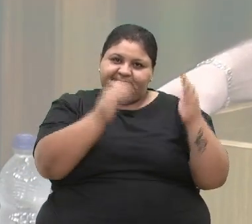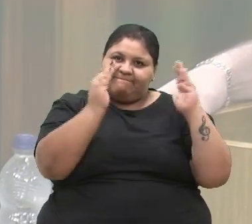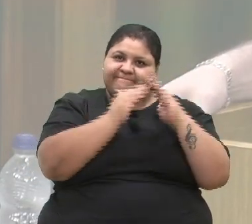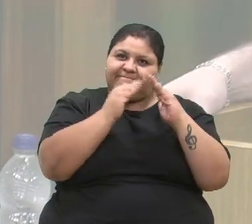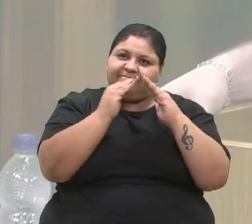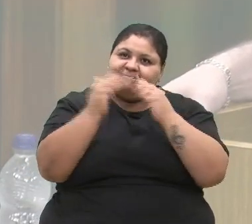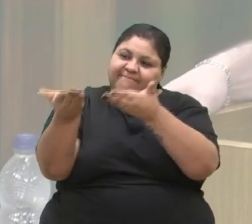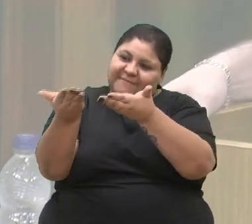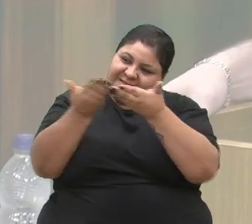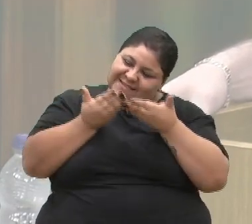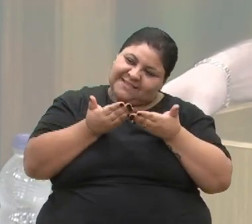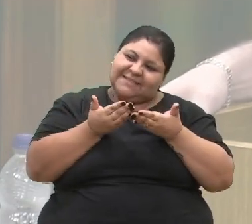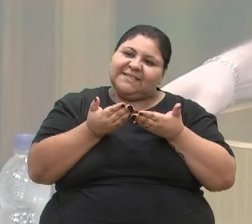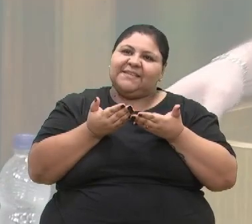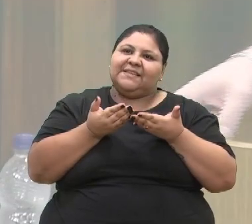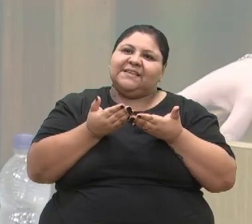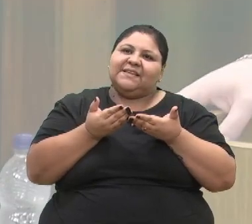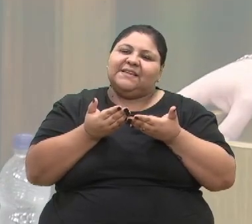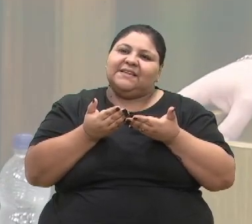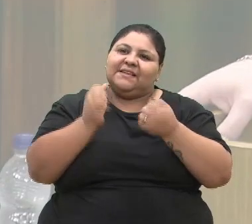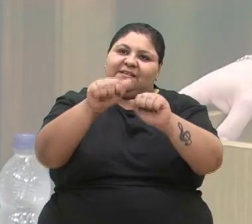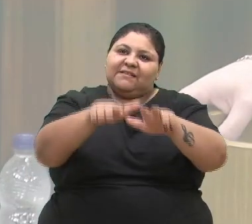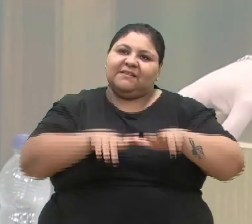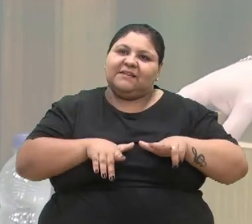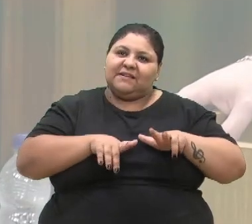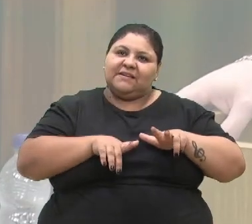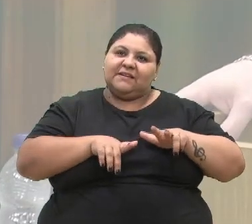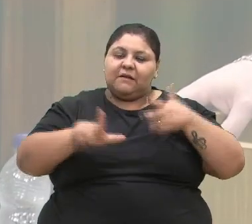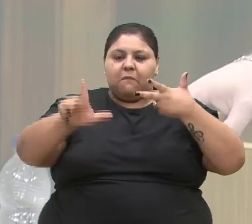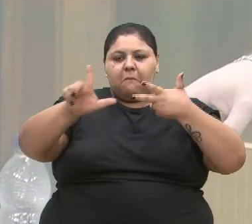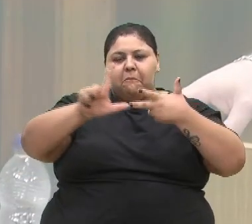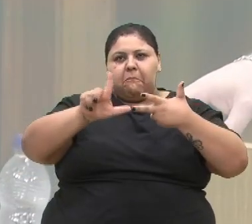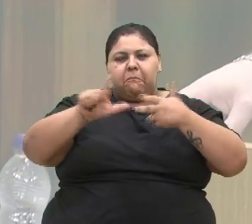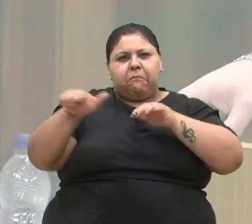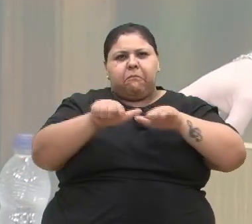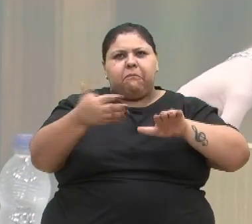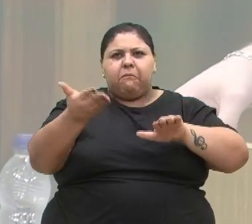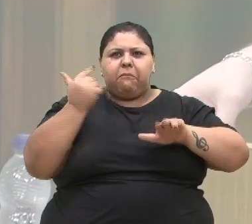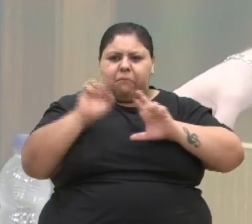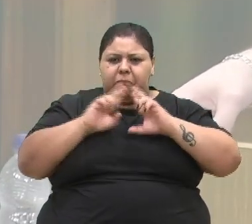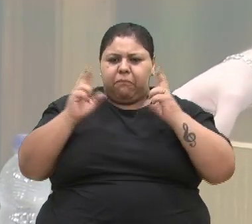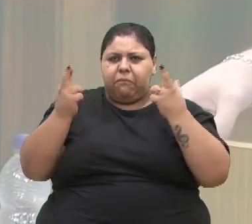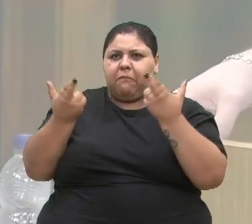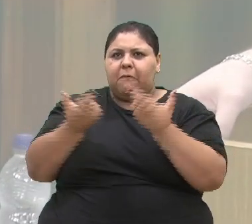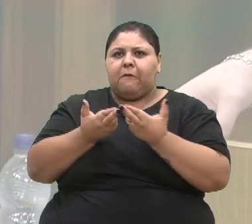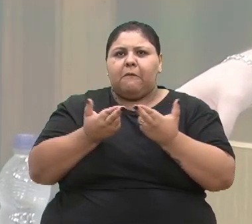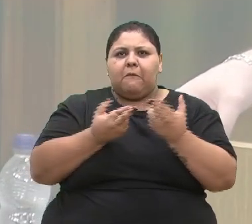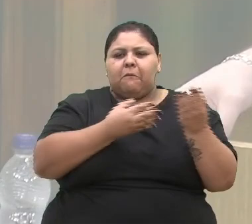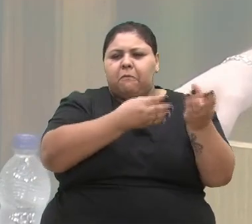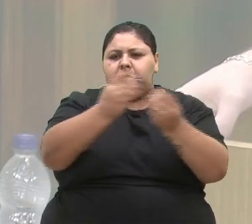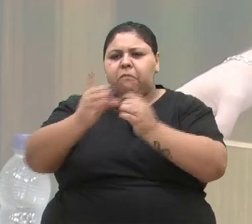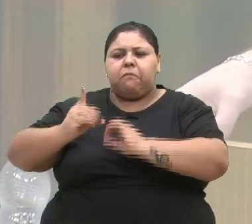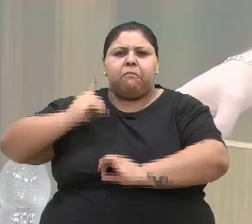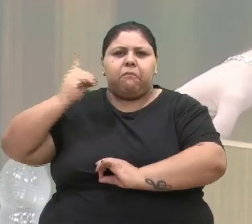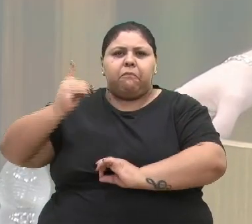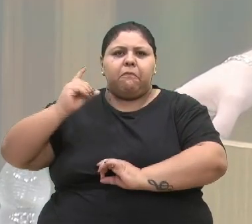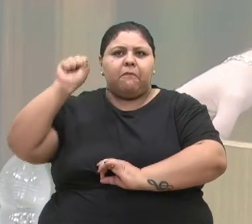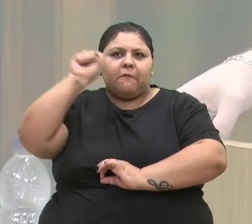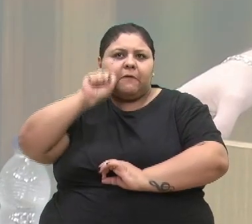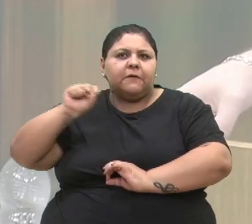receberam dentro da Assembleia Legislativa semana passada, com uma reunião com diversos deputados e com o senador